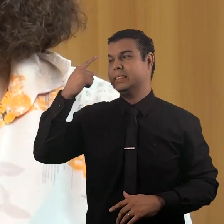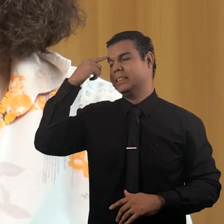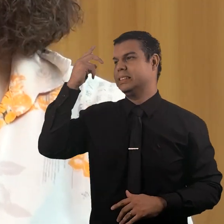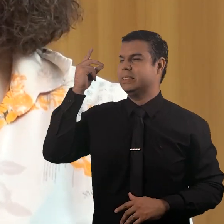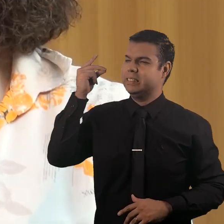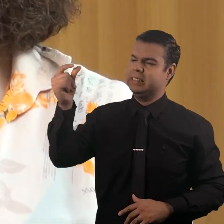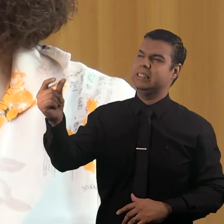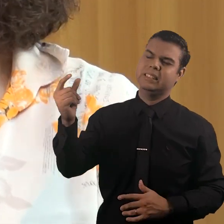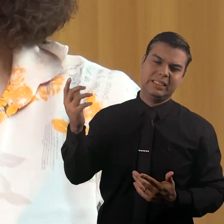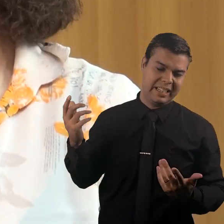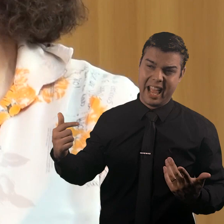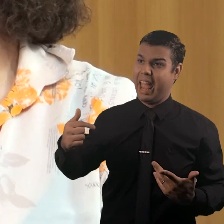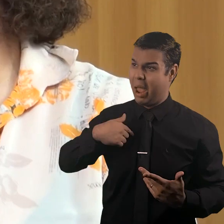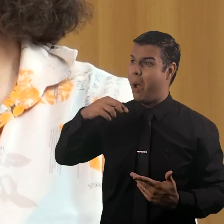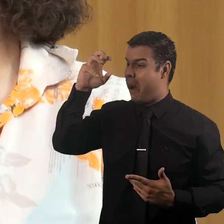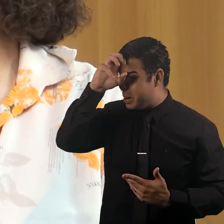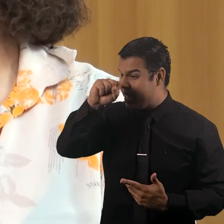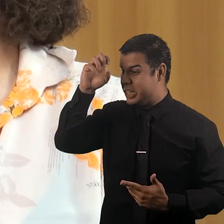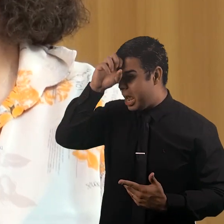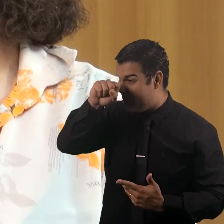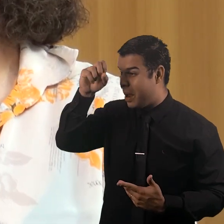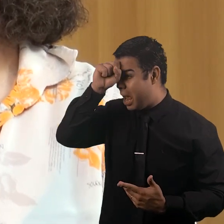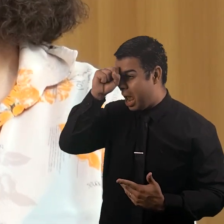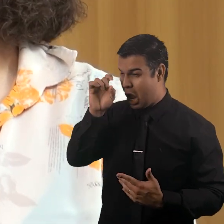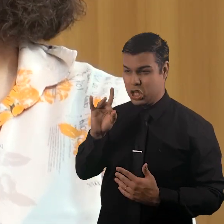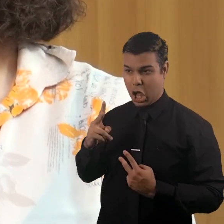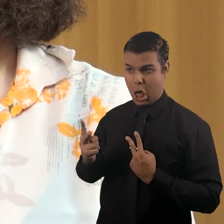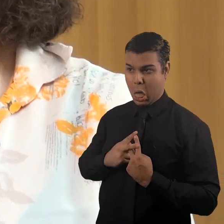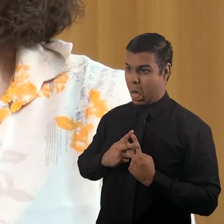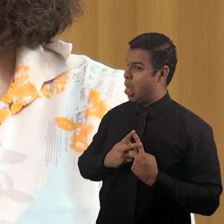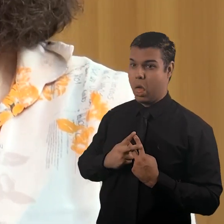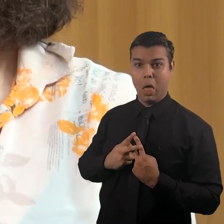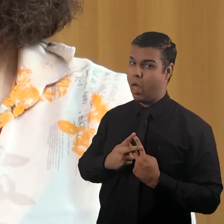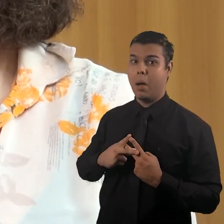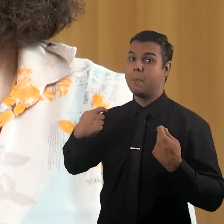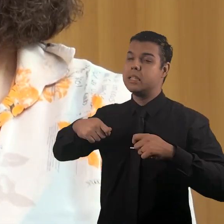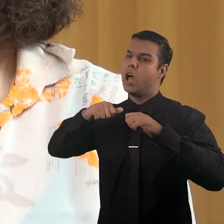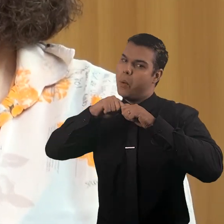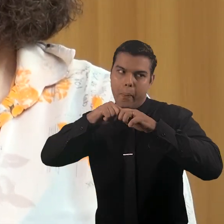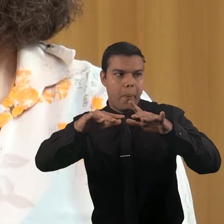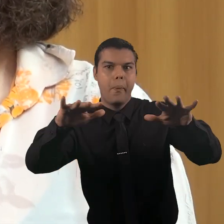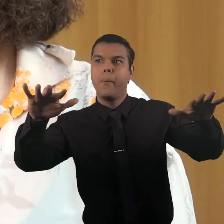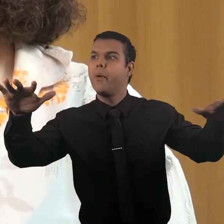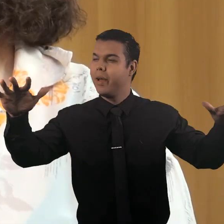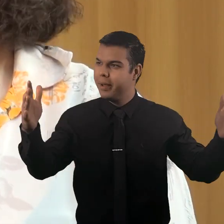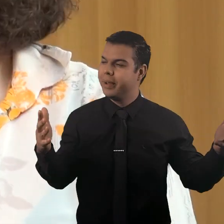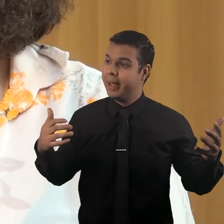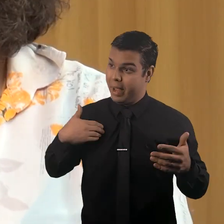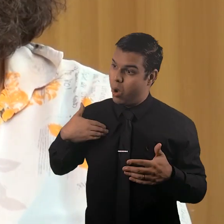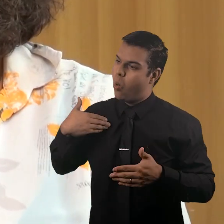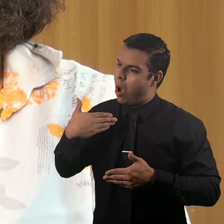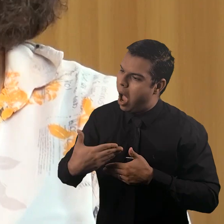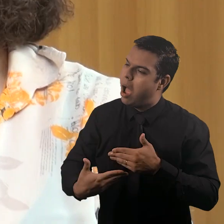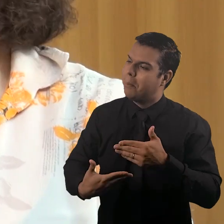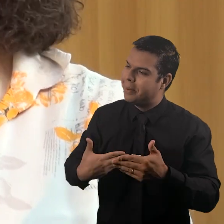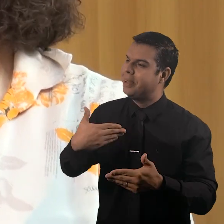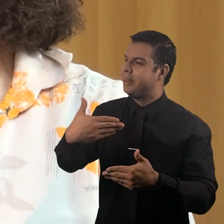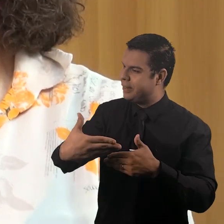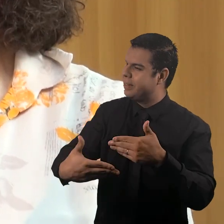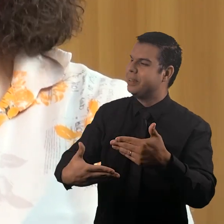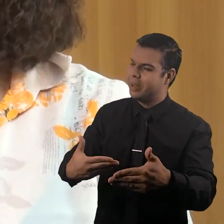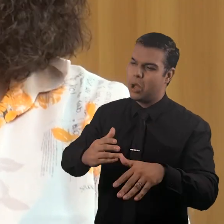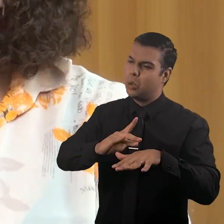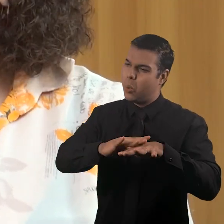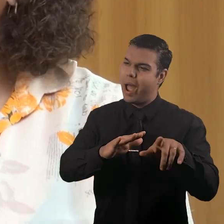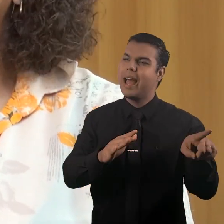aquele aprendizado, não podia ficar só para a nossa família, ele tinha que ganhar o mundo, né? Então, todo o percurso da doença